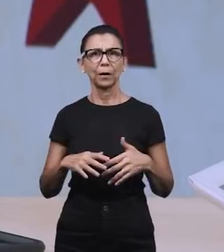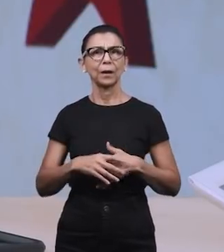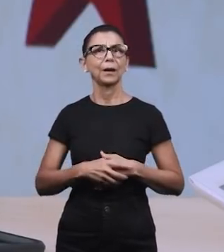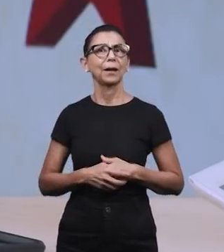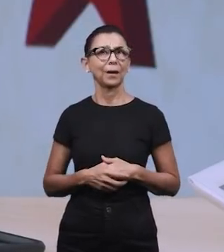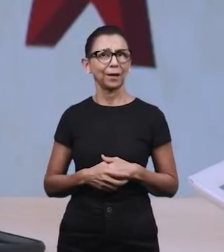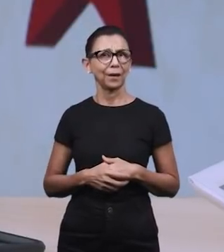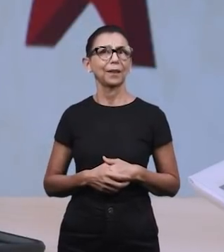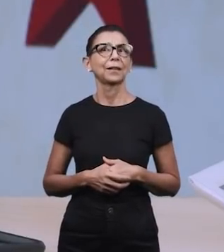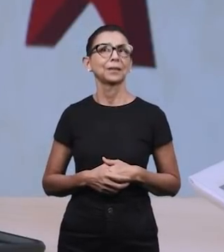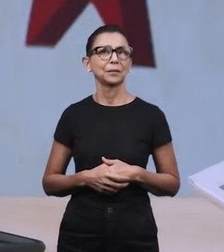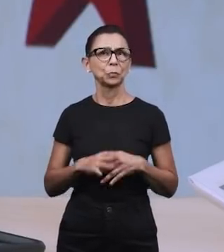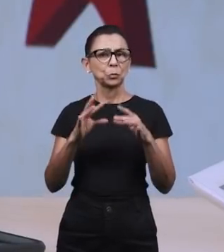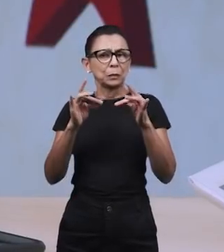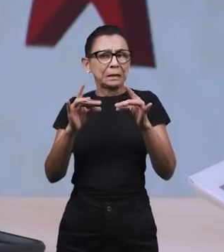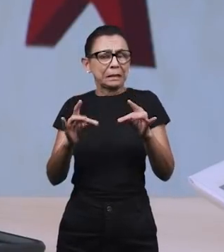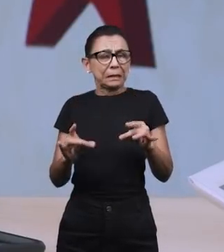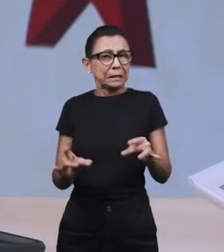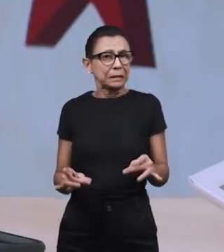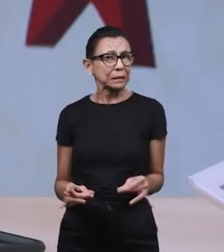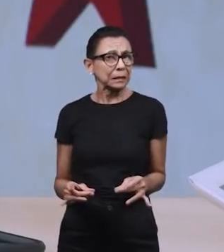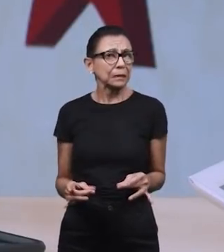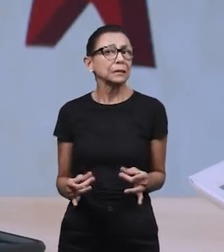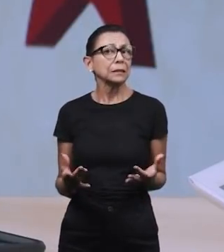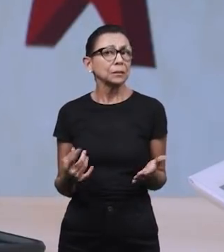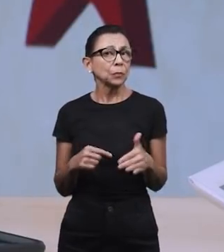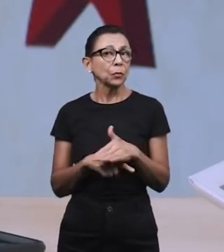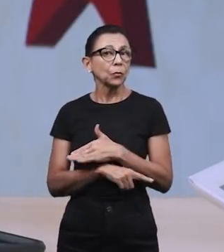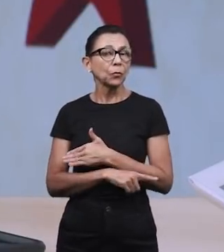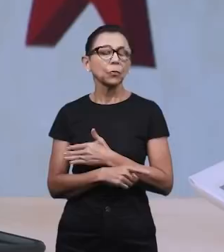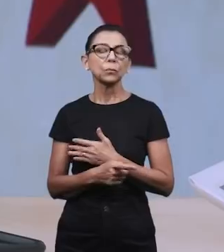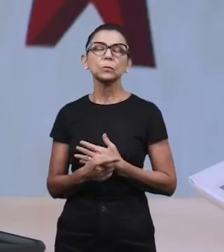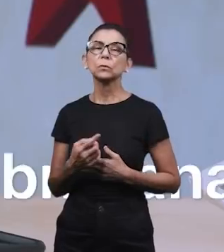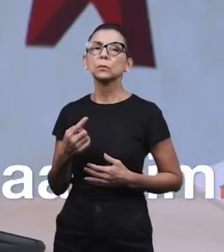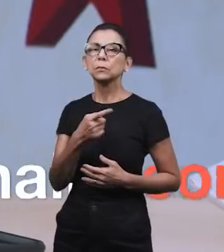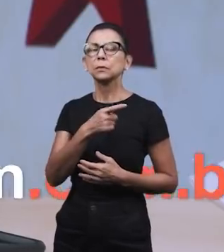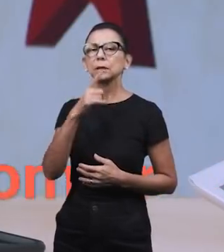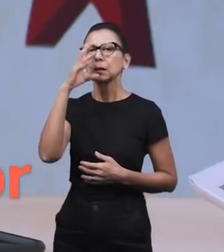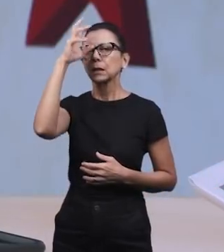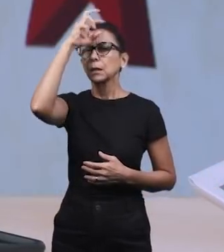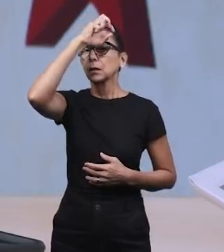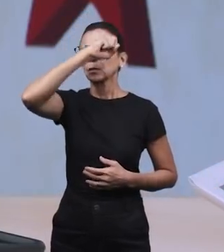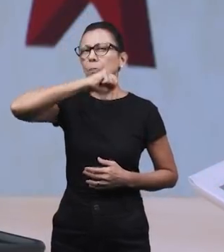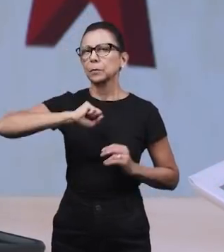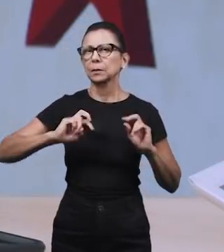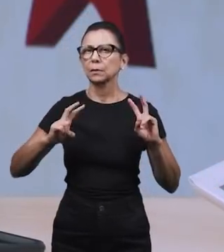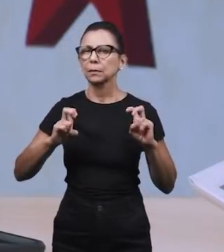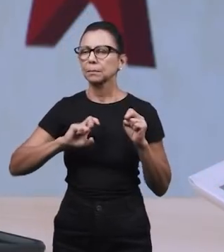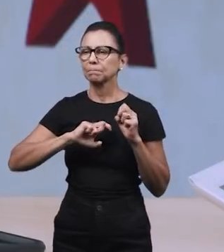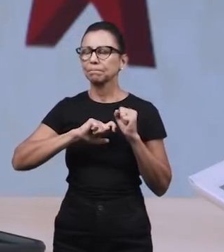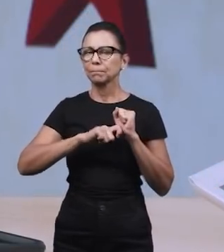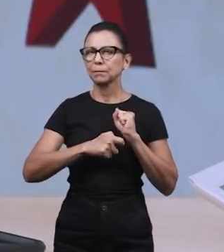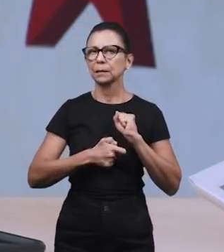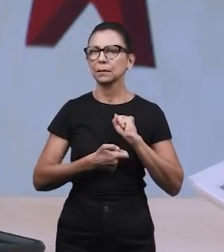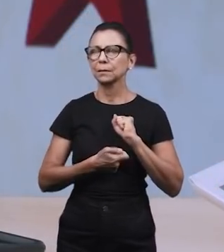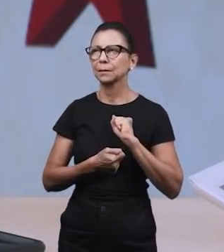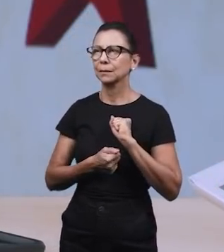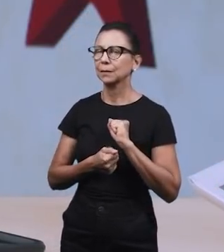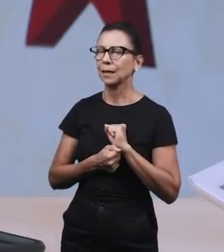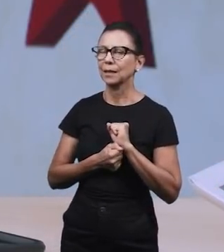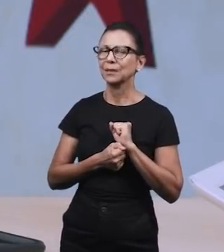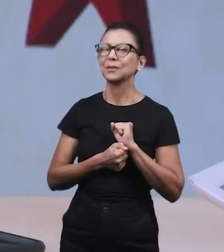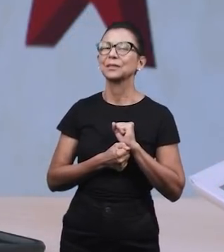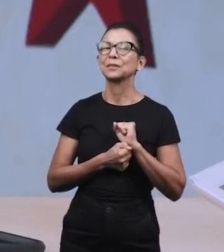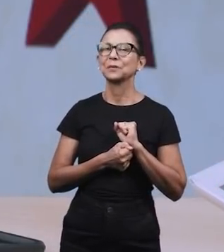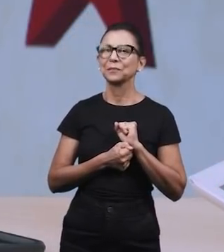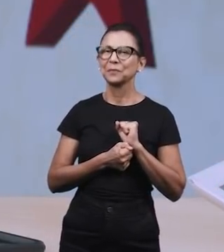tema é extremamente rico e ao entender, ao compreender este tema, ao compreender esse mistério